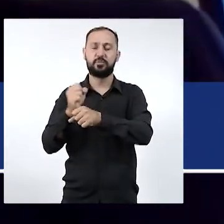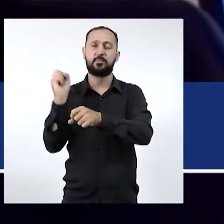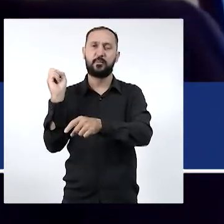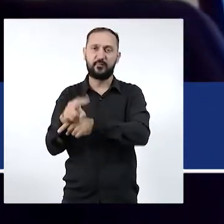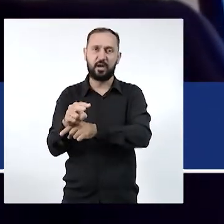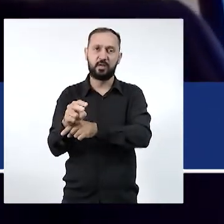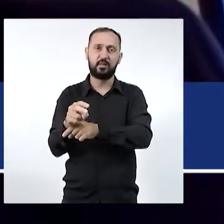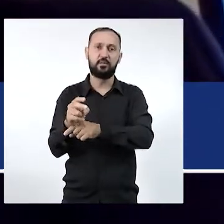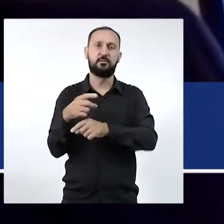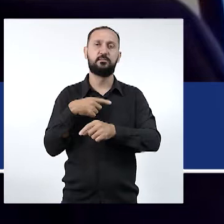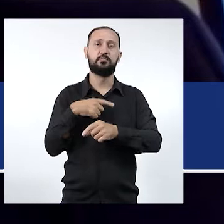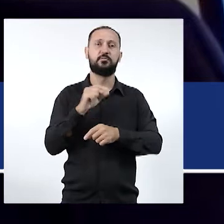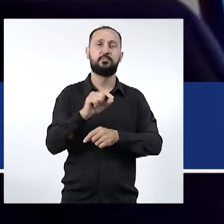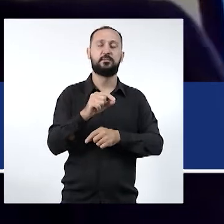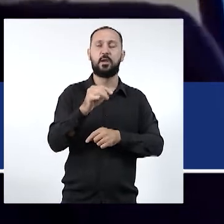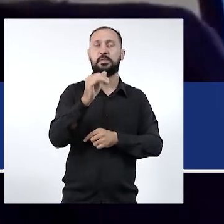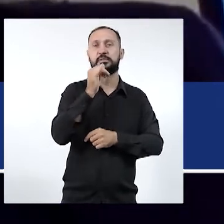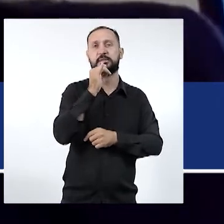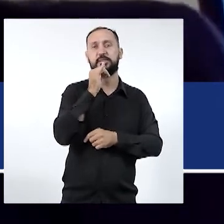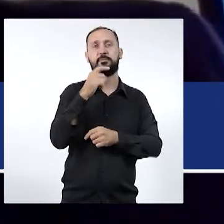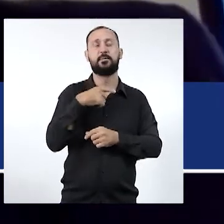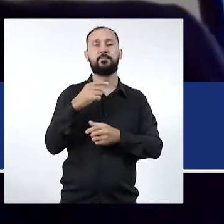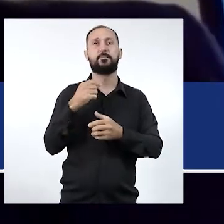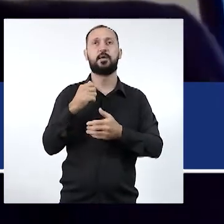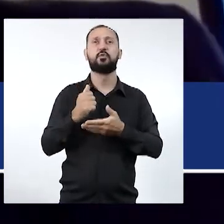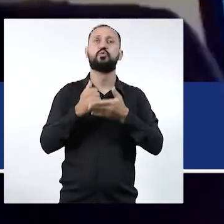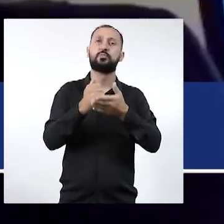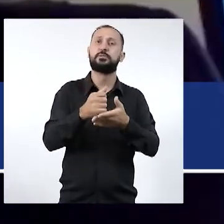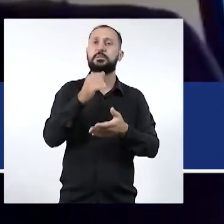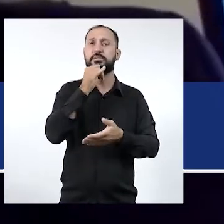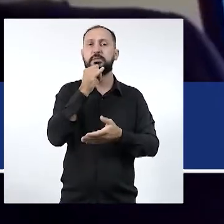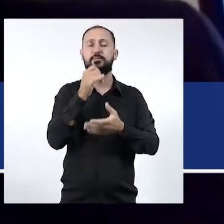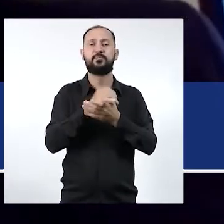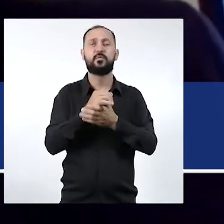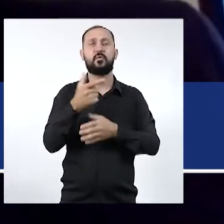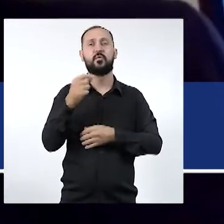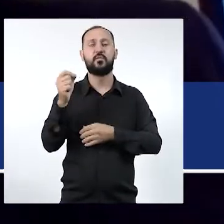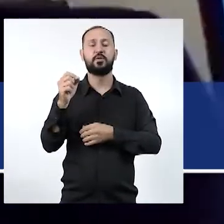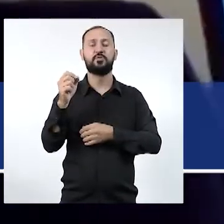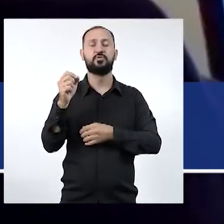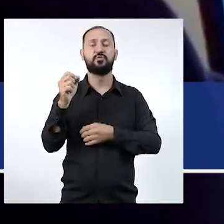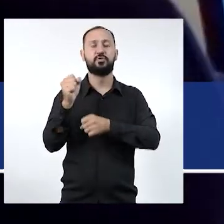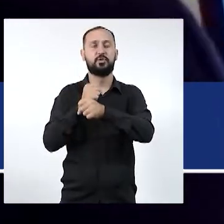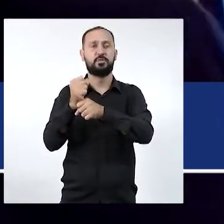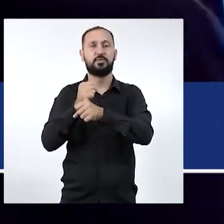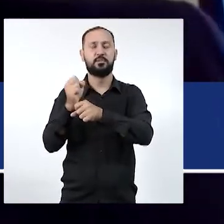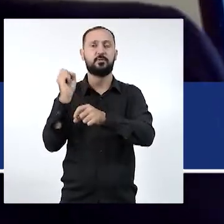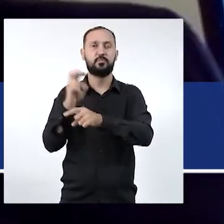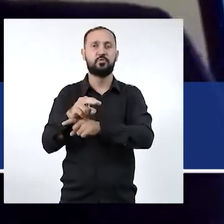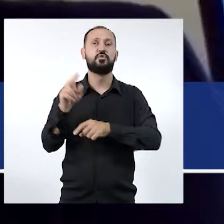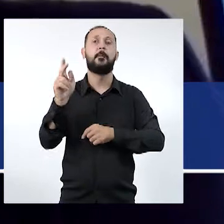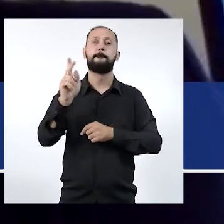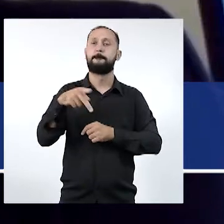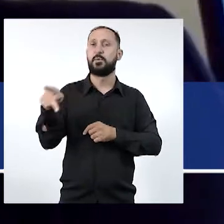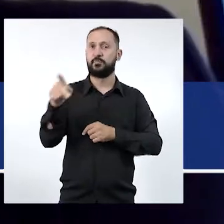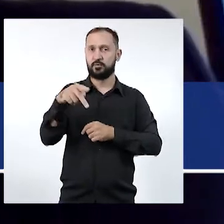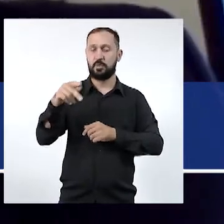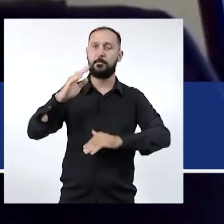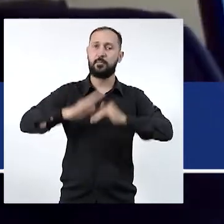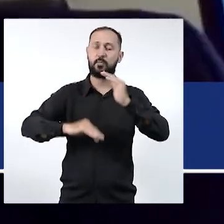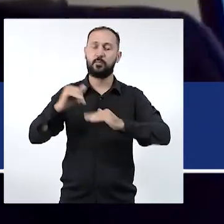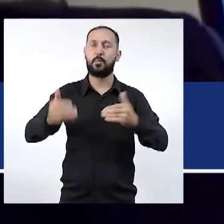num cargo, só citar como exemplo, contribuía 20 anos num cargo